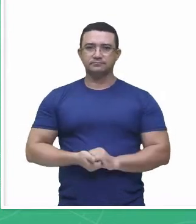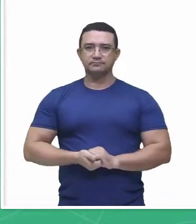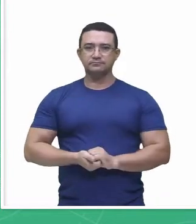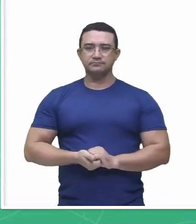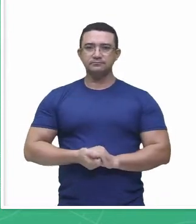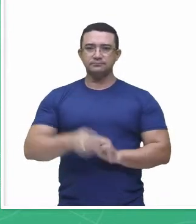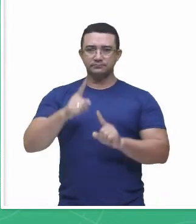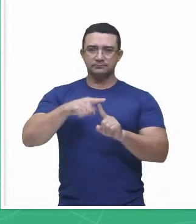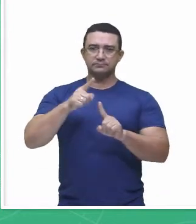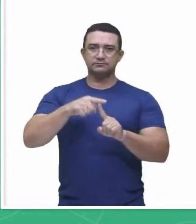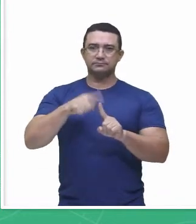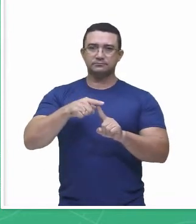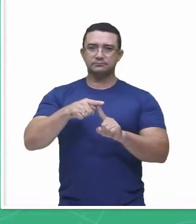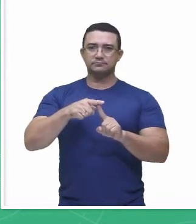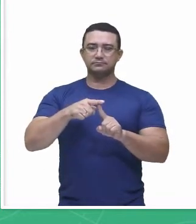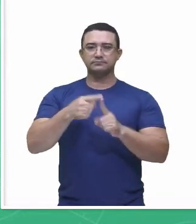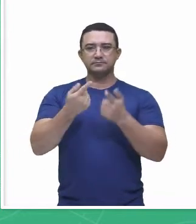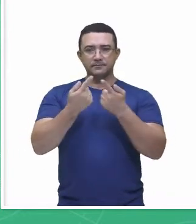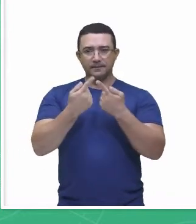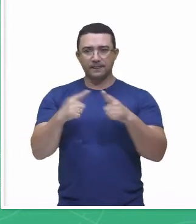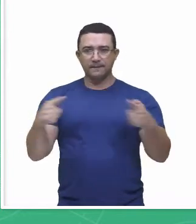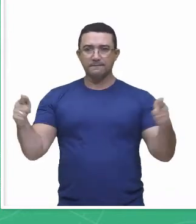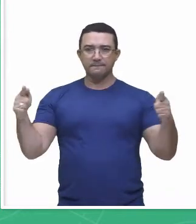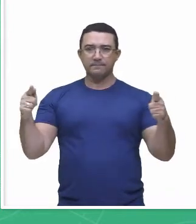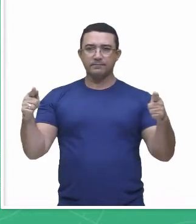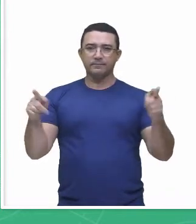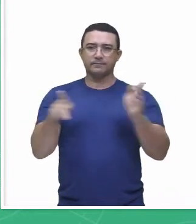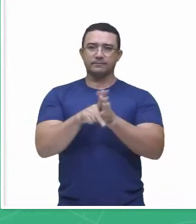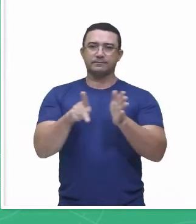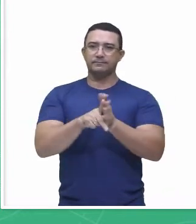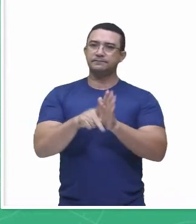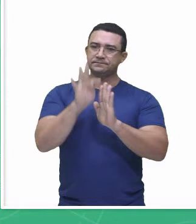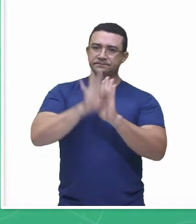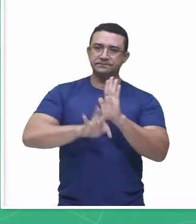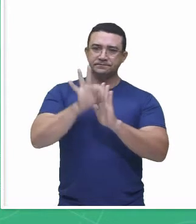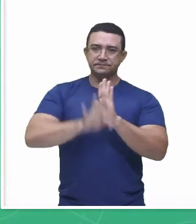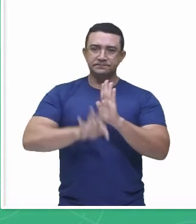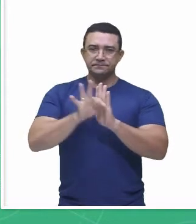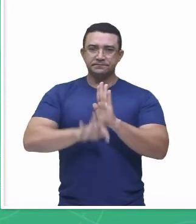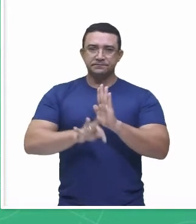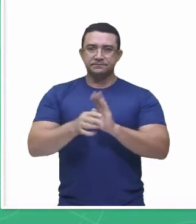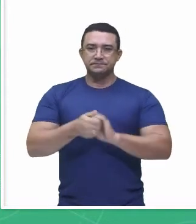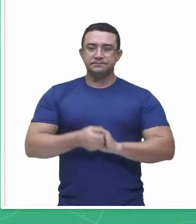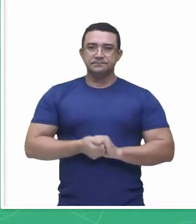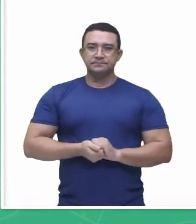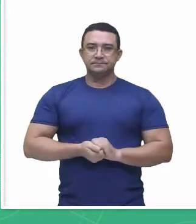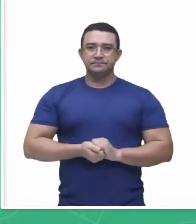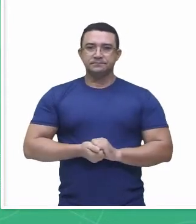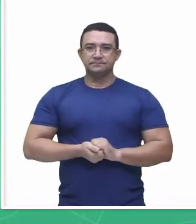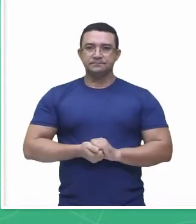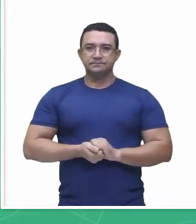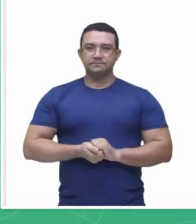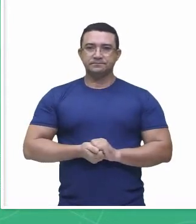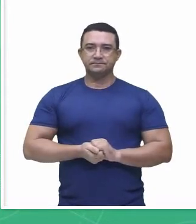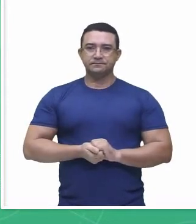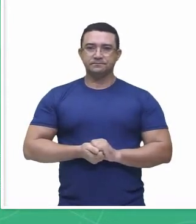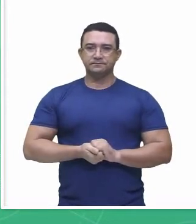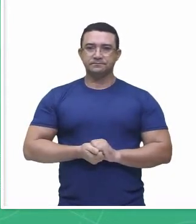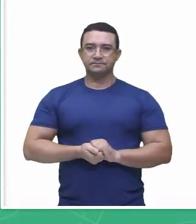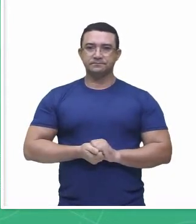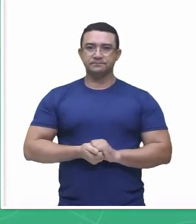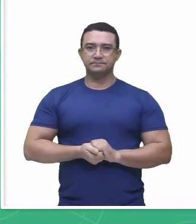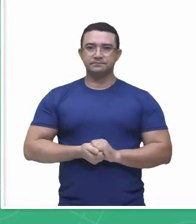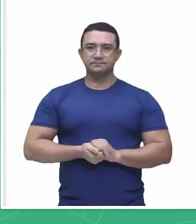de questão, né, de gramática, tirada do texto, que é a tal da gramática contextualizada. Quando ela está solta